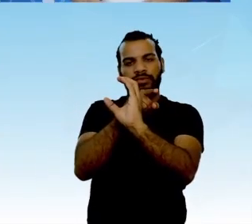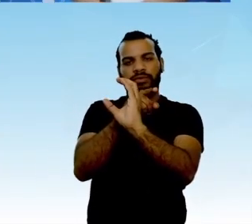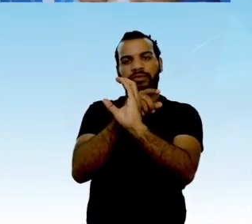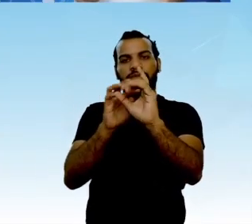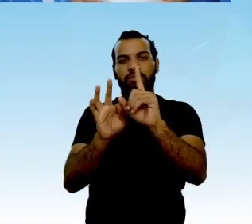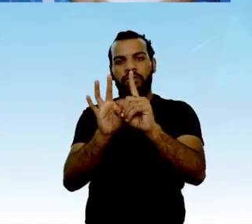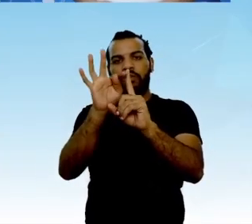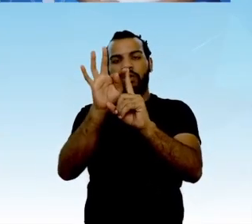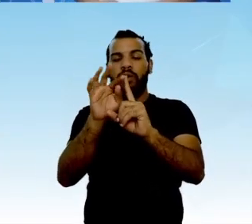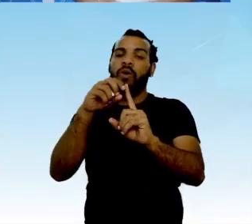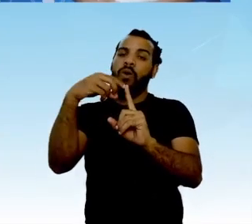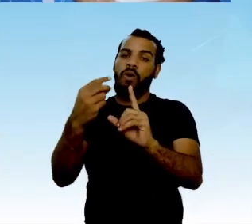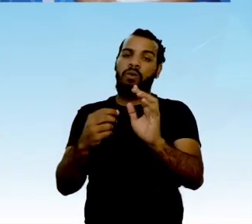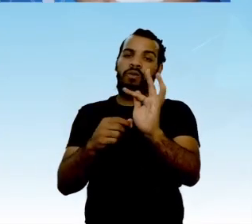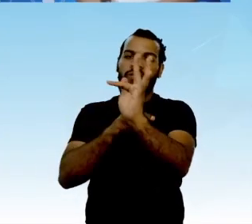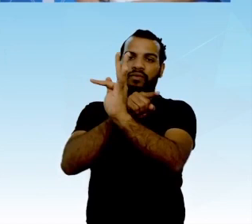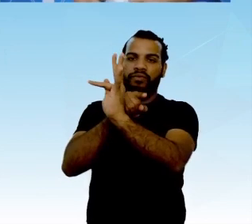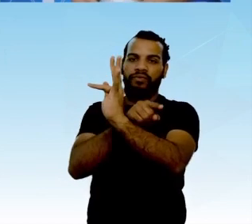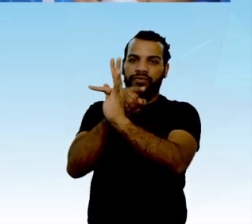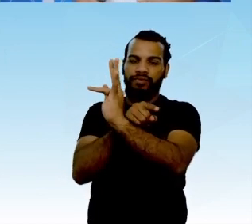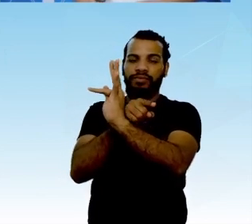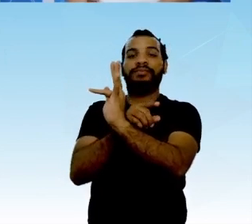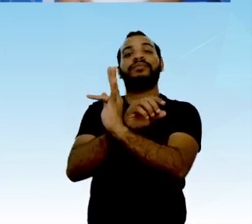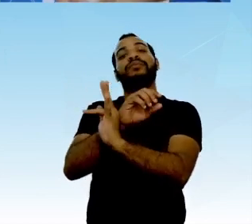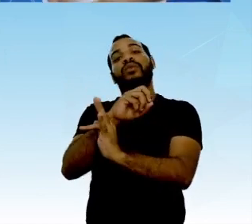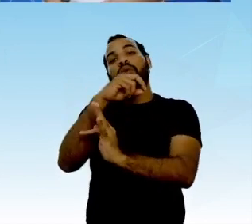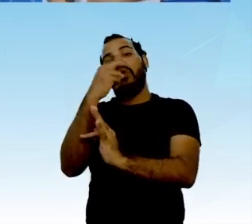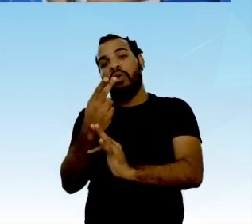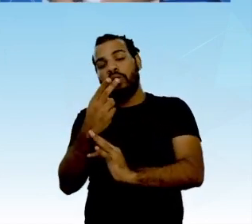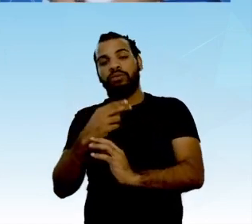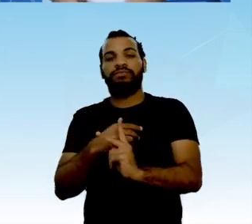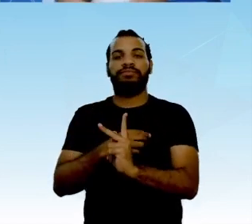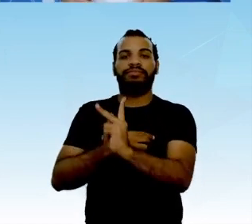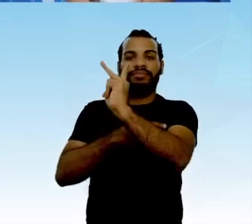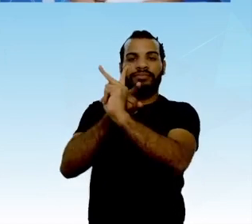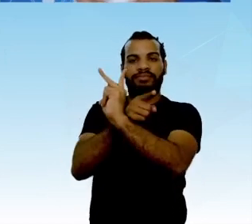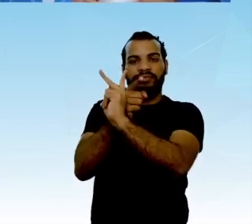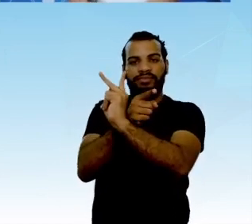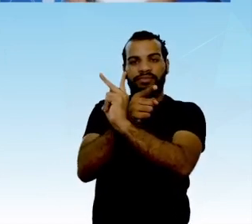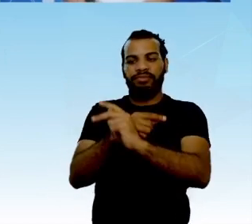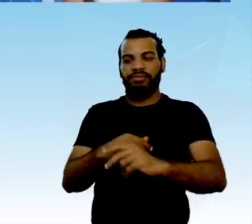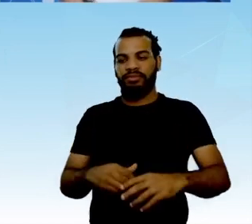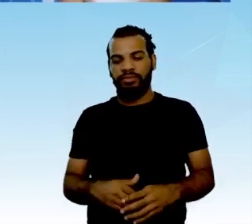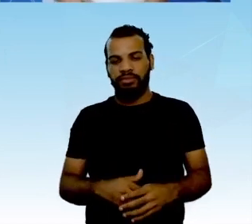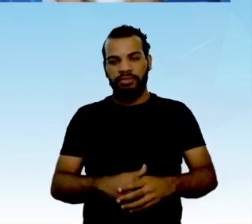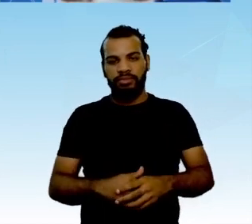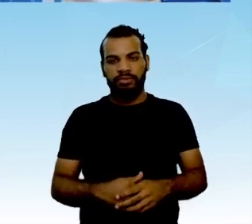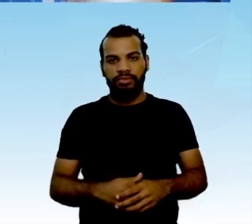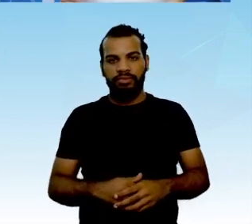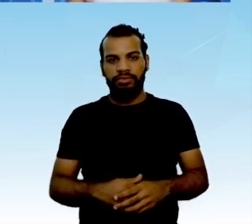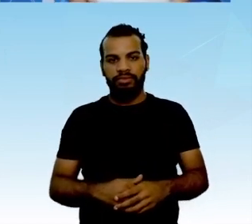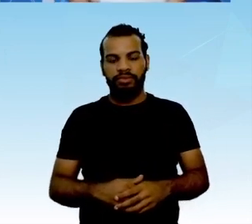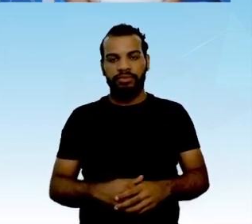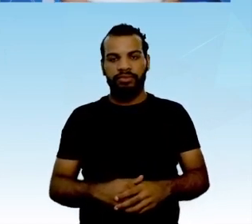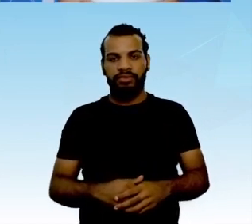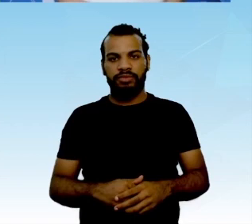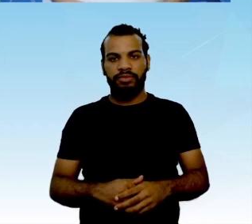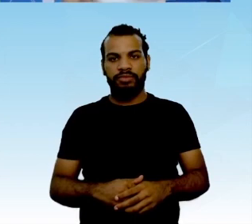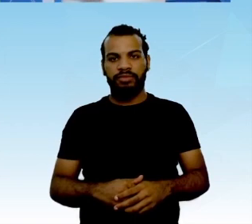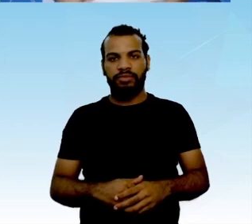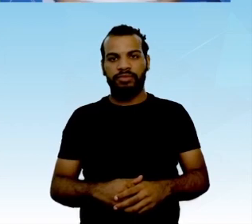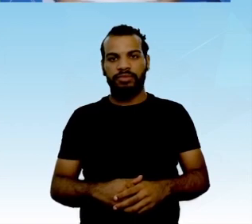em grau Fahrenheit, ou pode ser fornecido em Kelvin. Essas escalas, elas servem